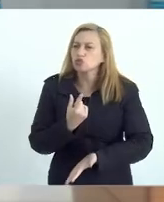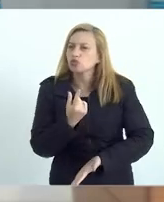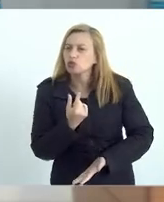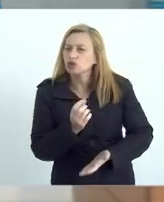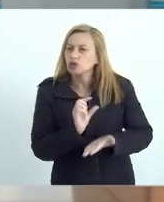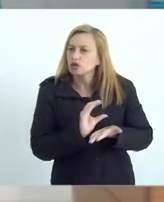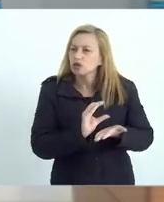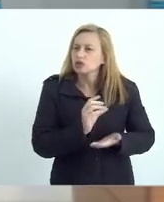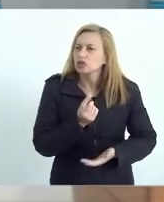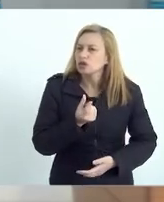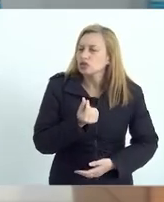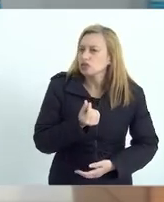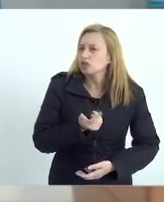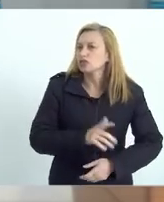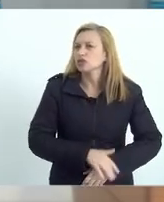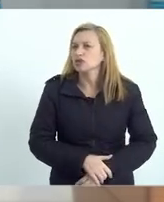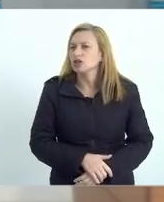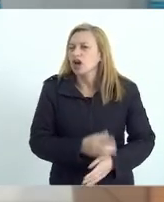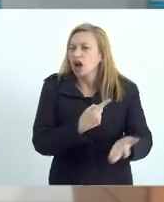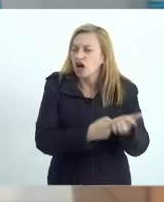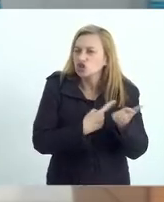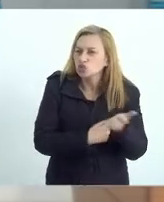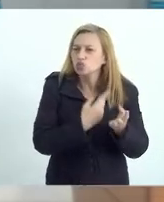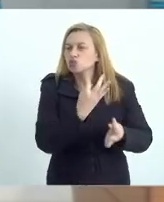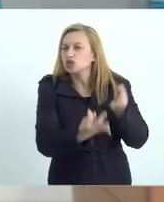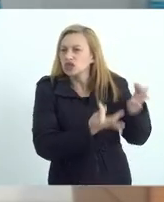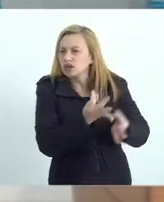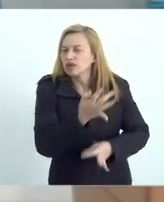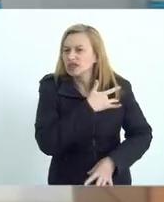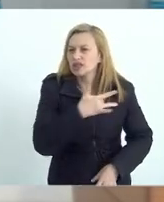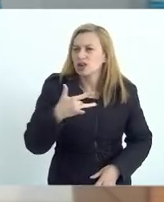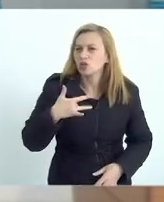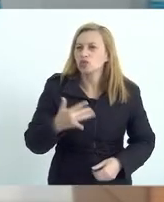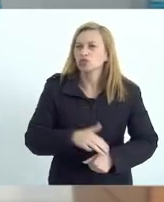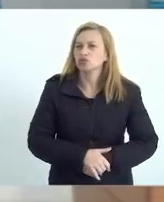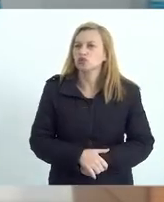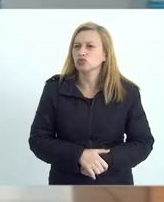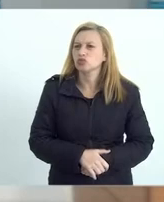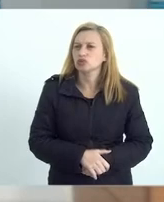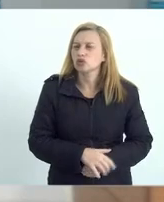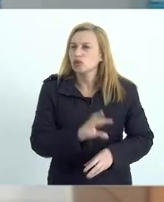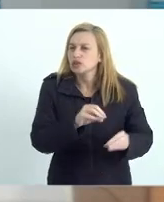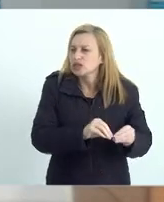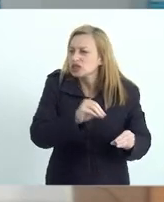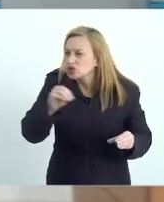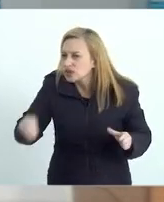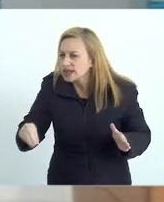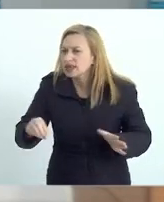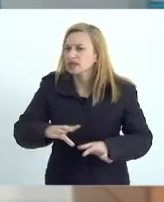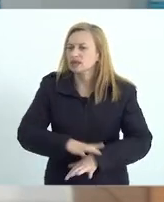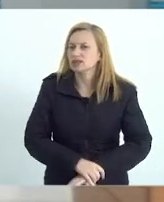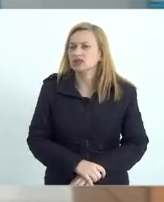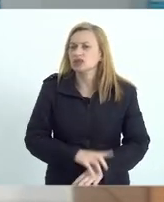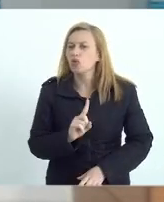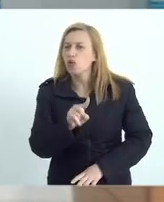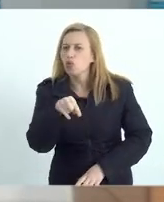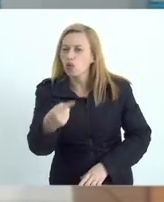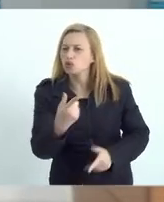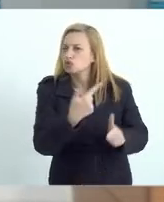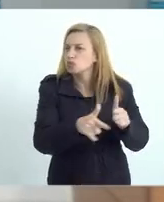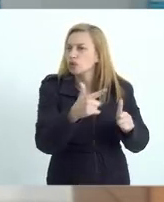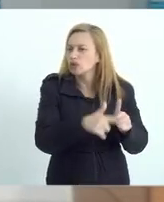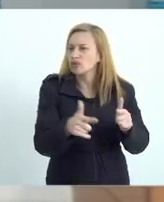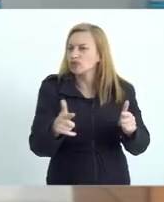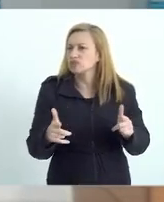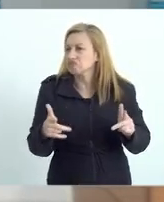financeira uma ajuda de um tratamento de saúde uma transferência ou outros